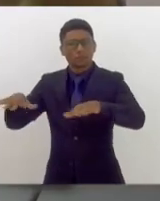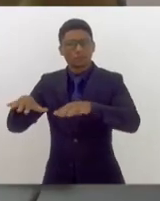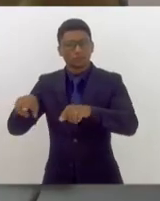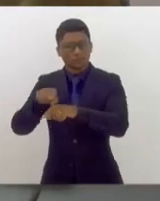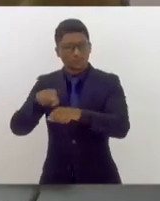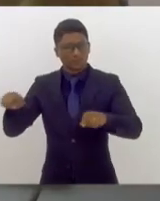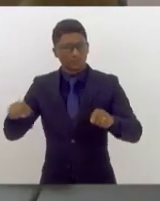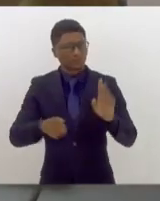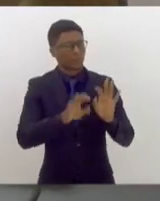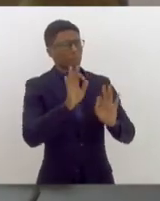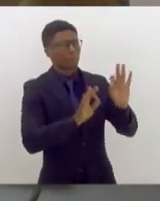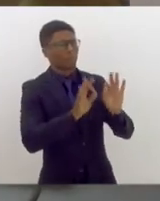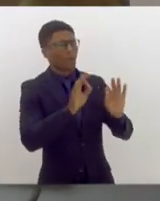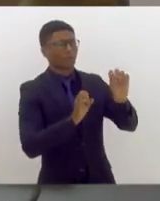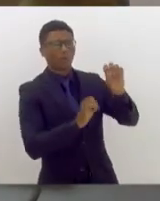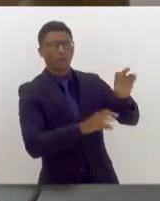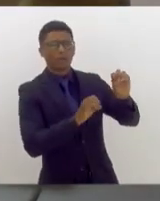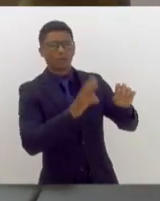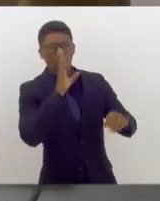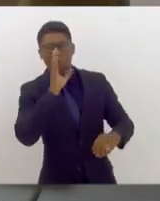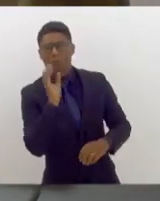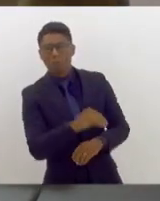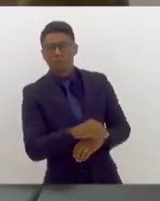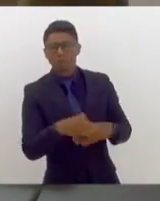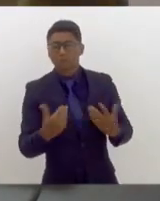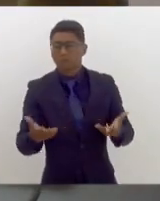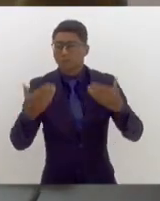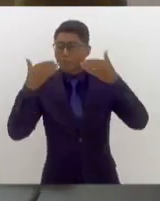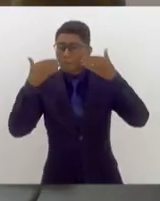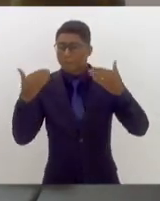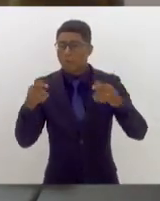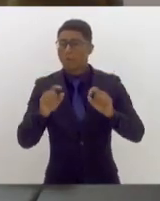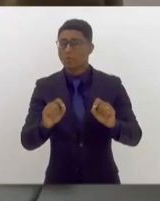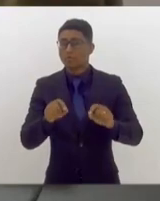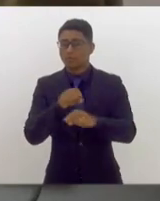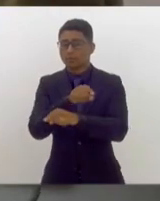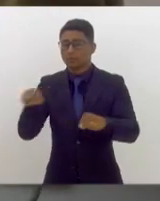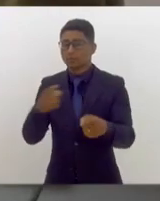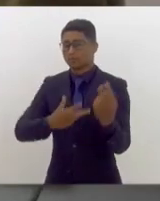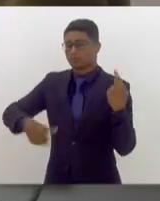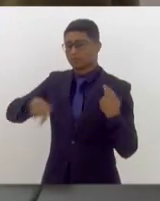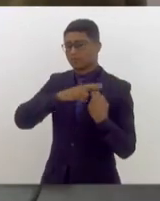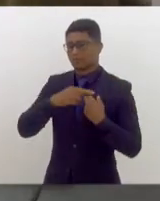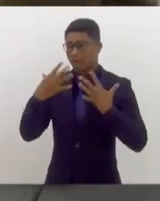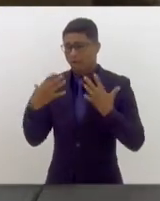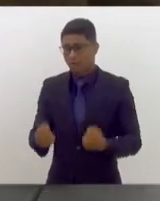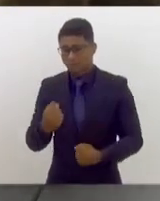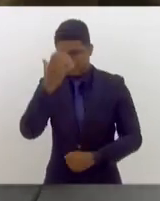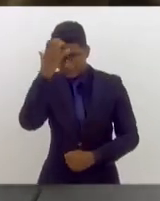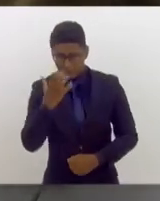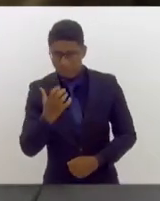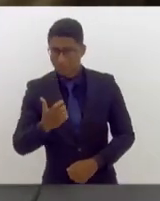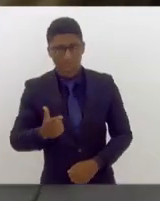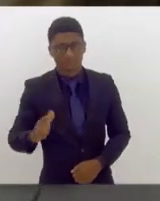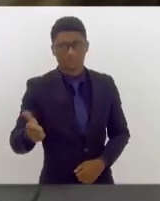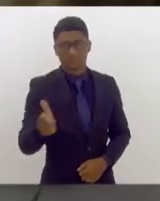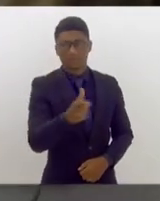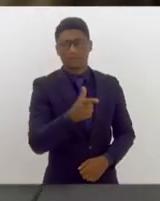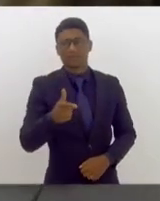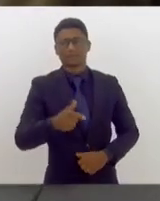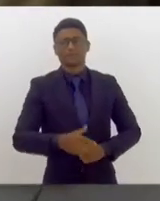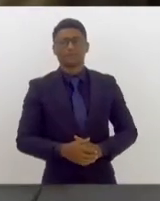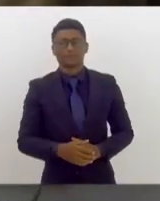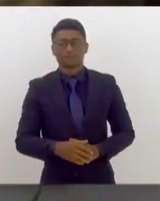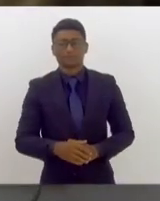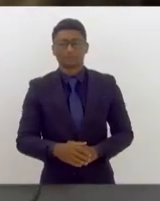educação, mostra que não há esse compromisso que a gente espera numa política de tamanha relevância.